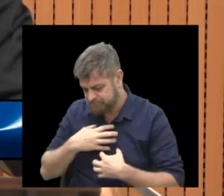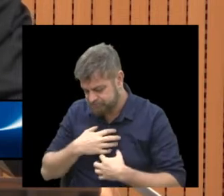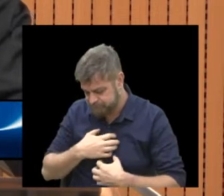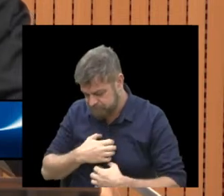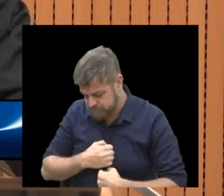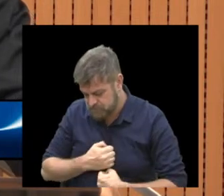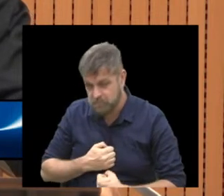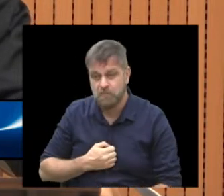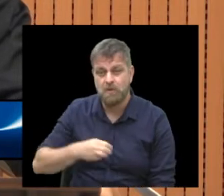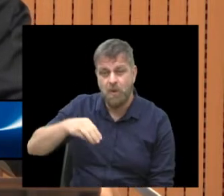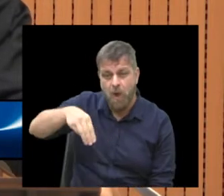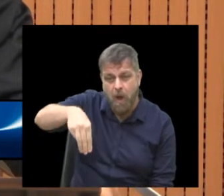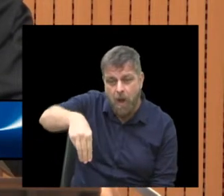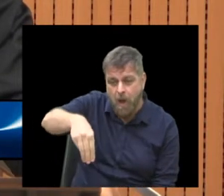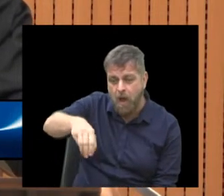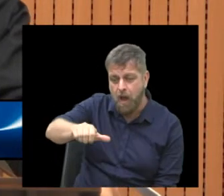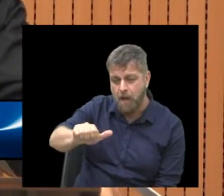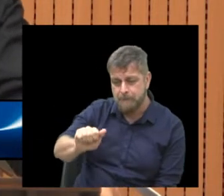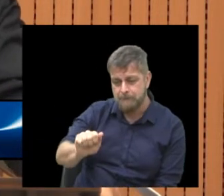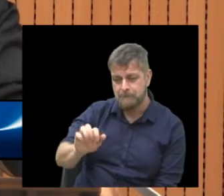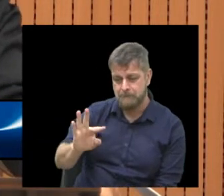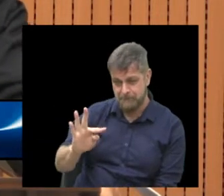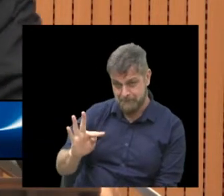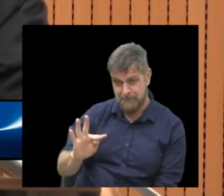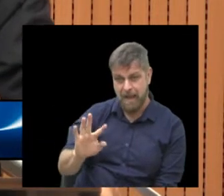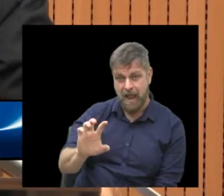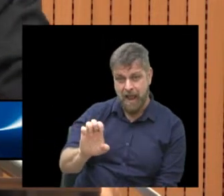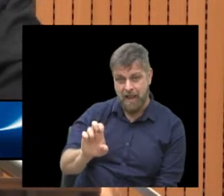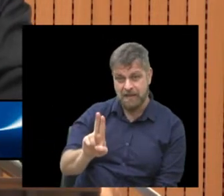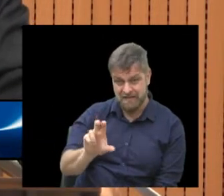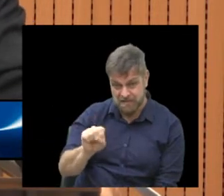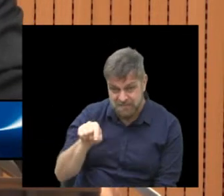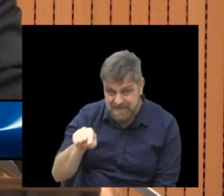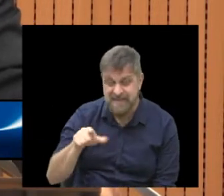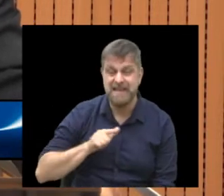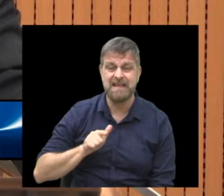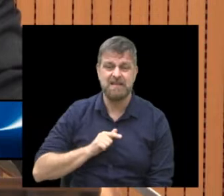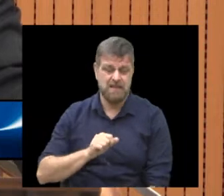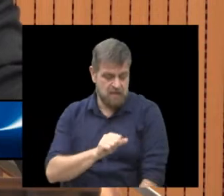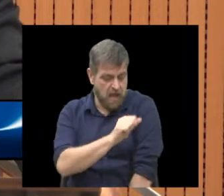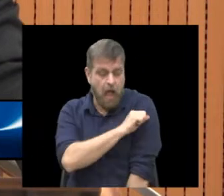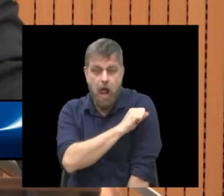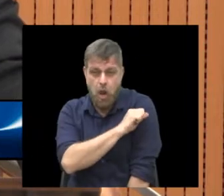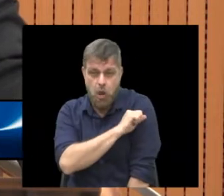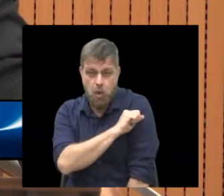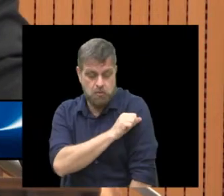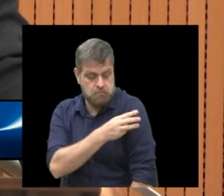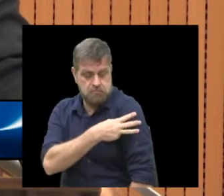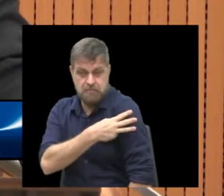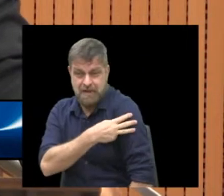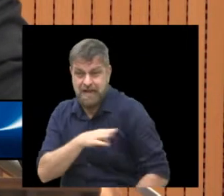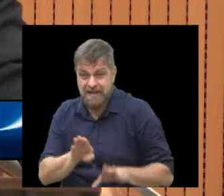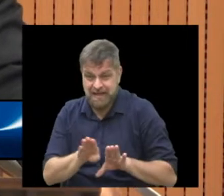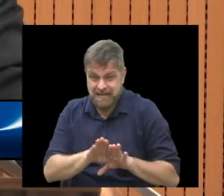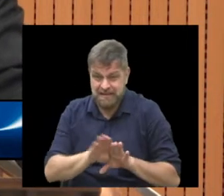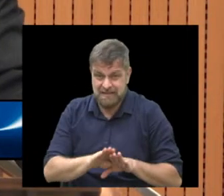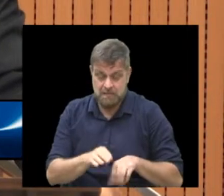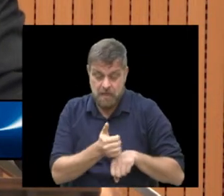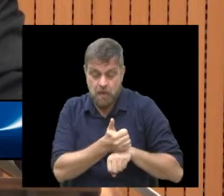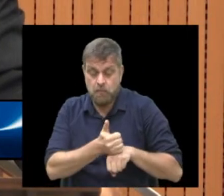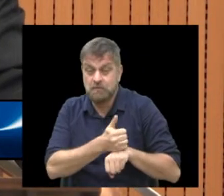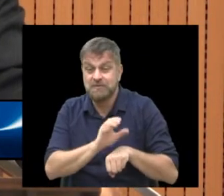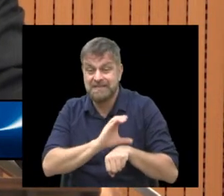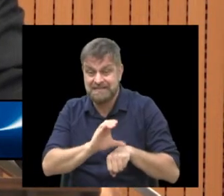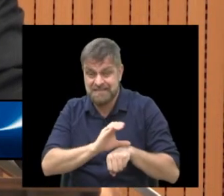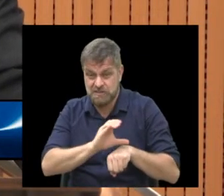O Matheus, ele foi aluno do Colégio Bento Quirino, ele fez o ensino médio e o curso